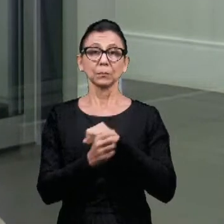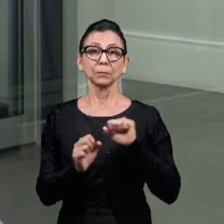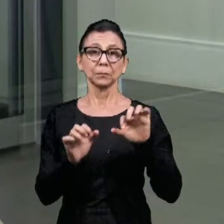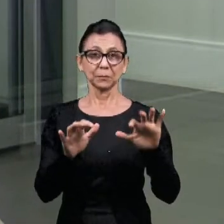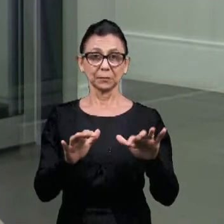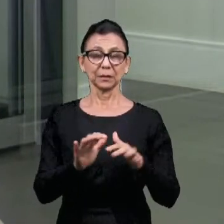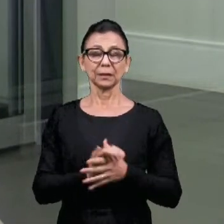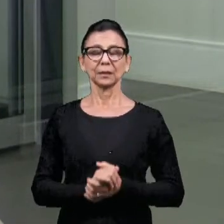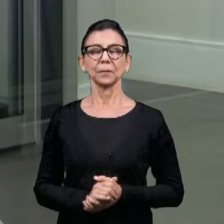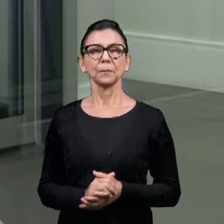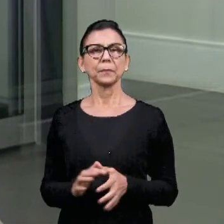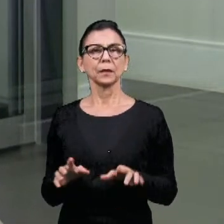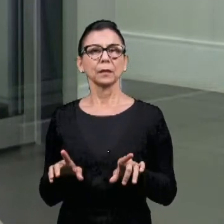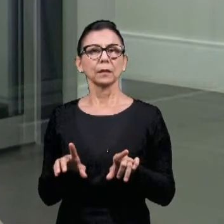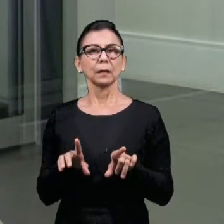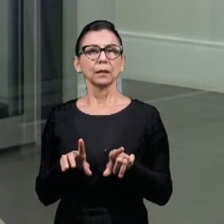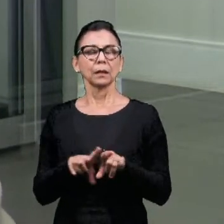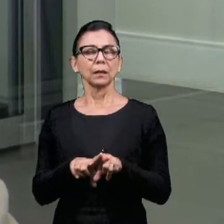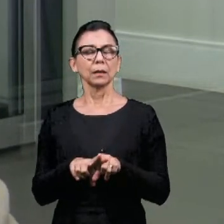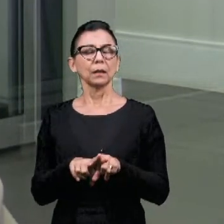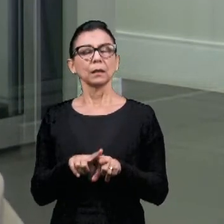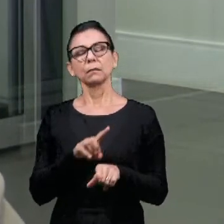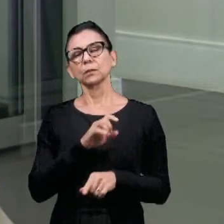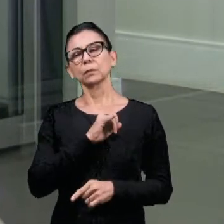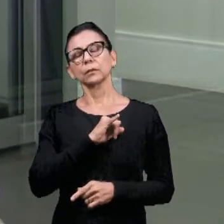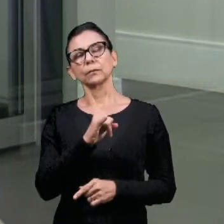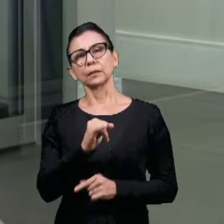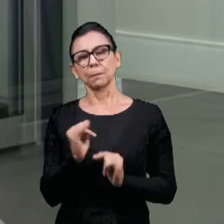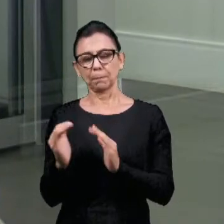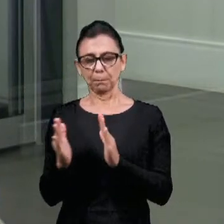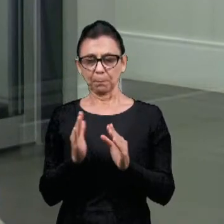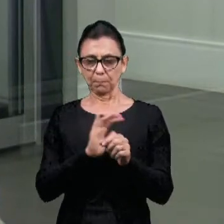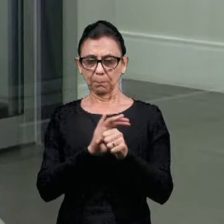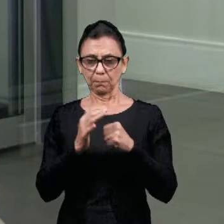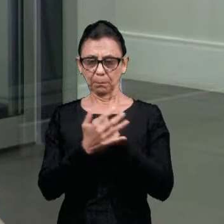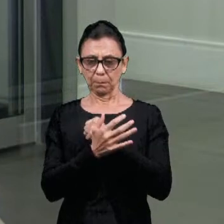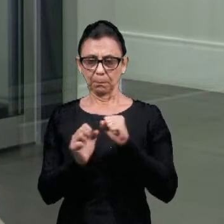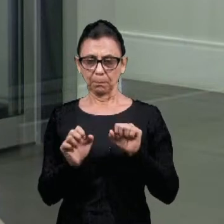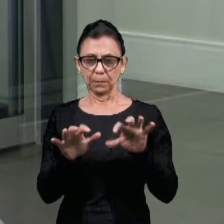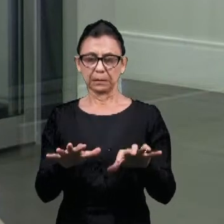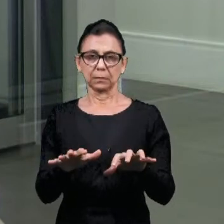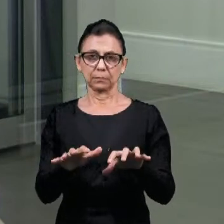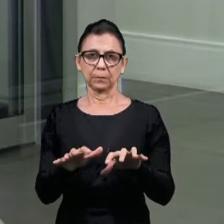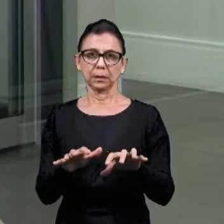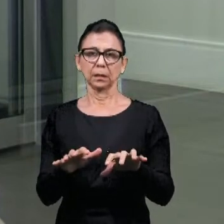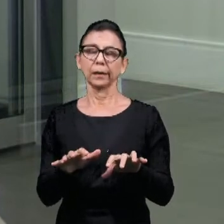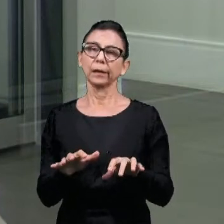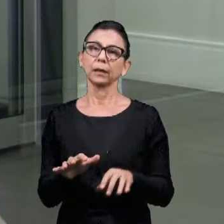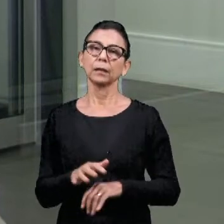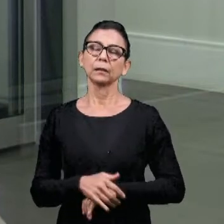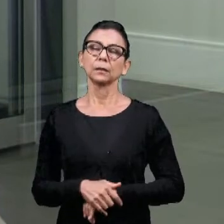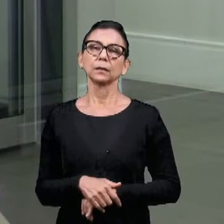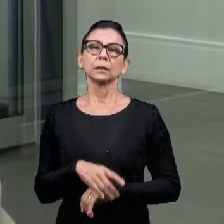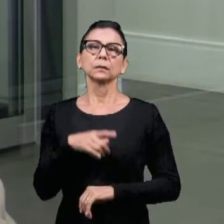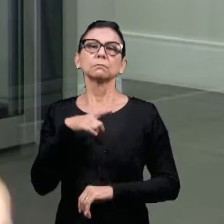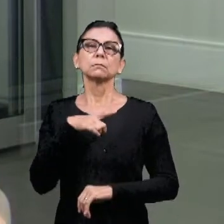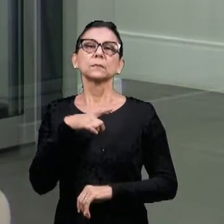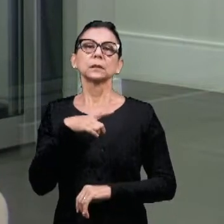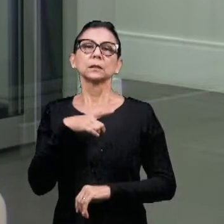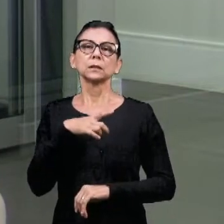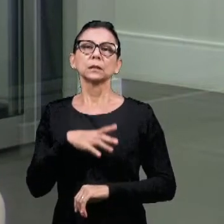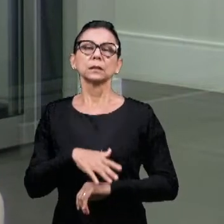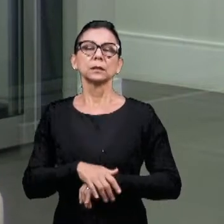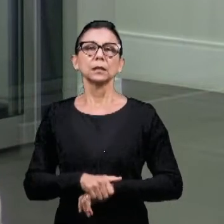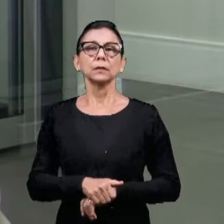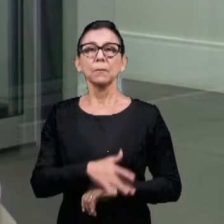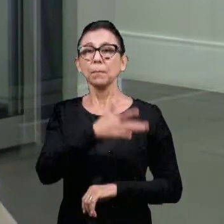ainda agora, nesse período de pandemia, nós tivemos